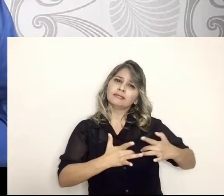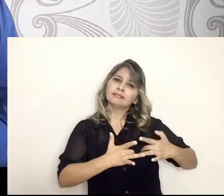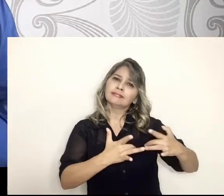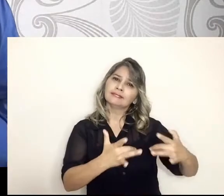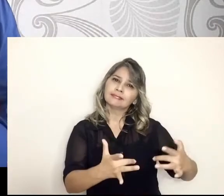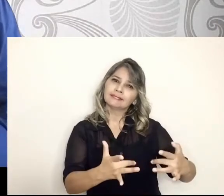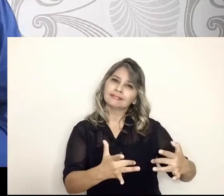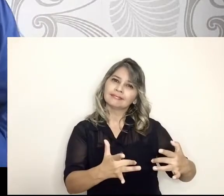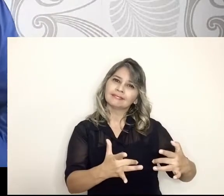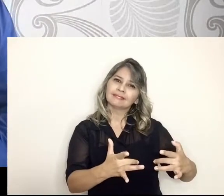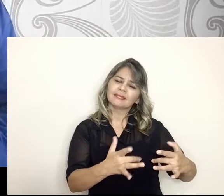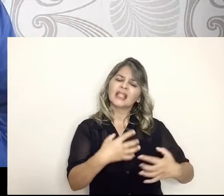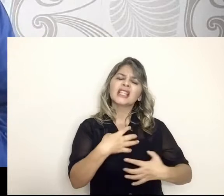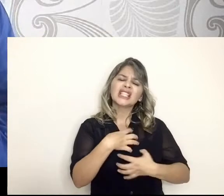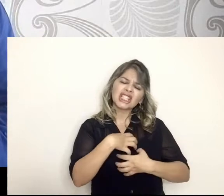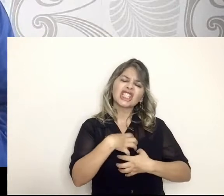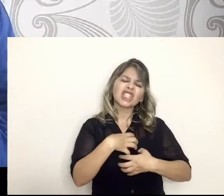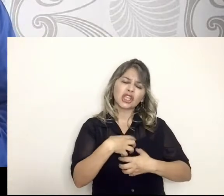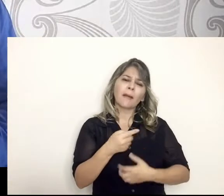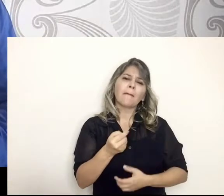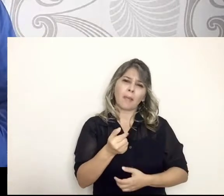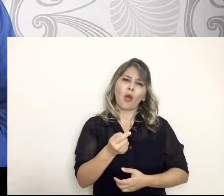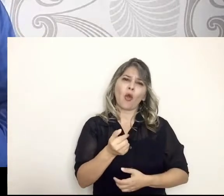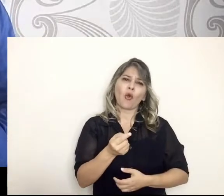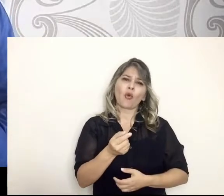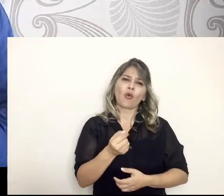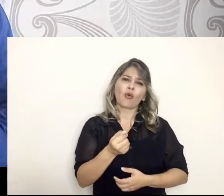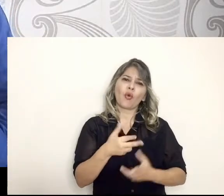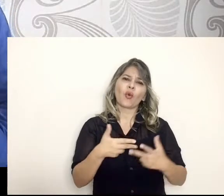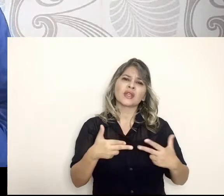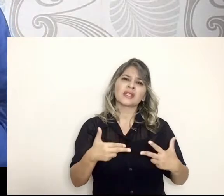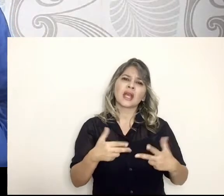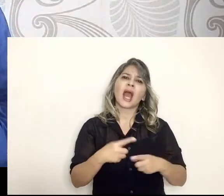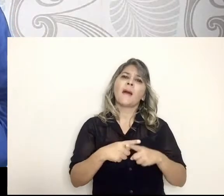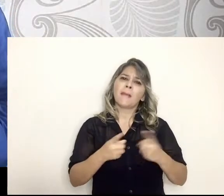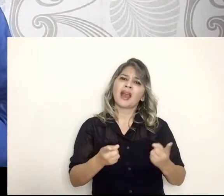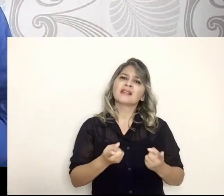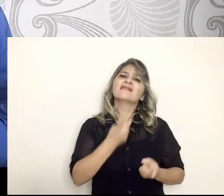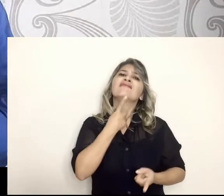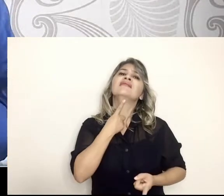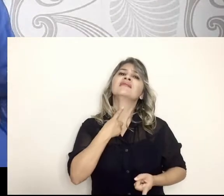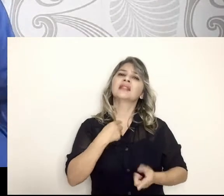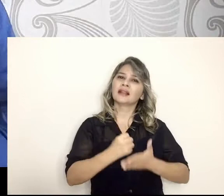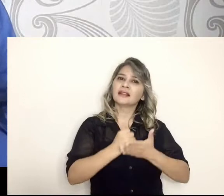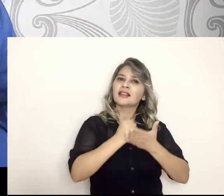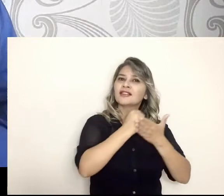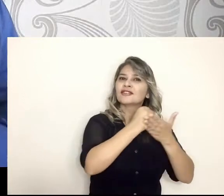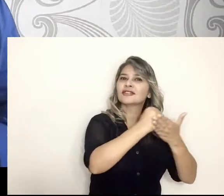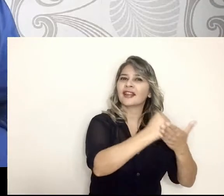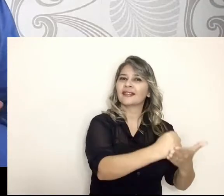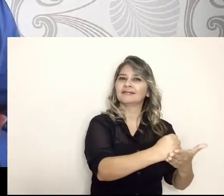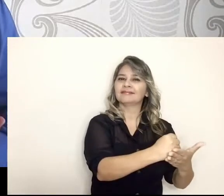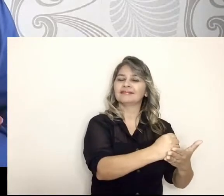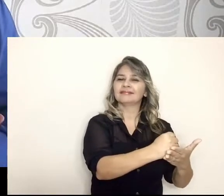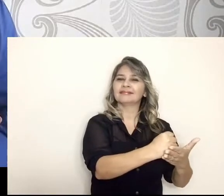o que ele poderia oferecer. Foi então que, com o coração cheio de generosidade e